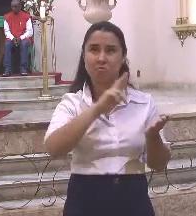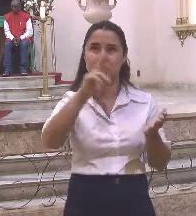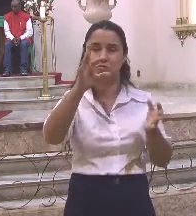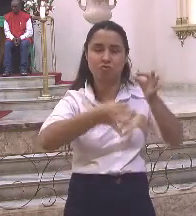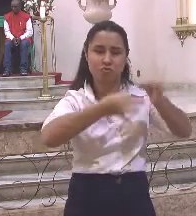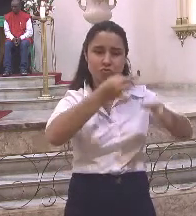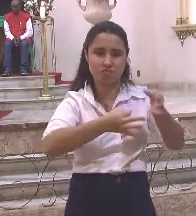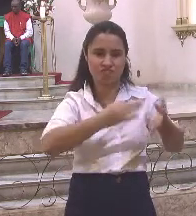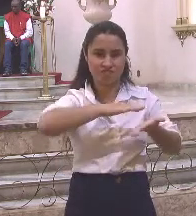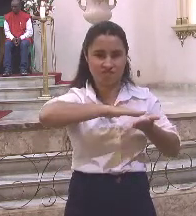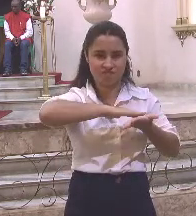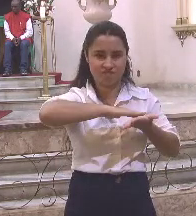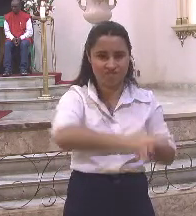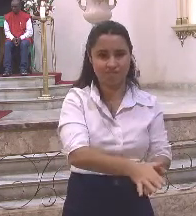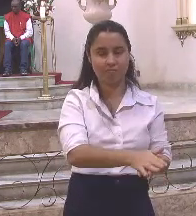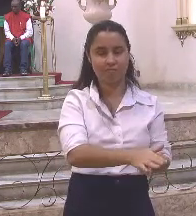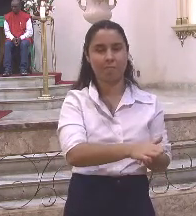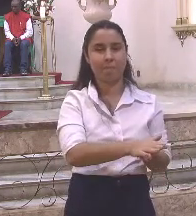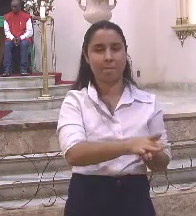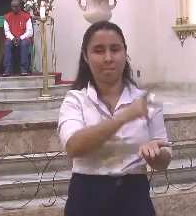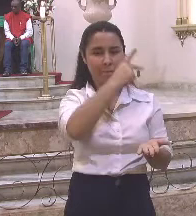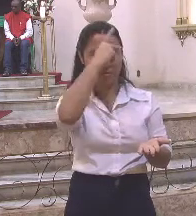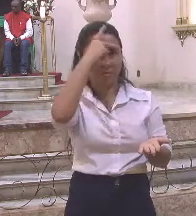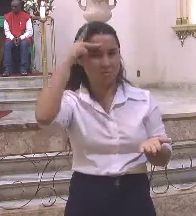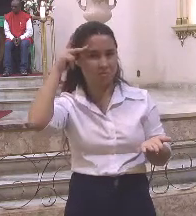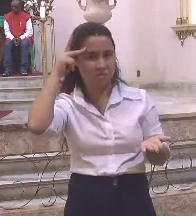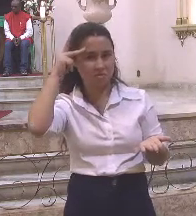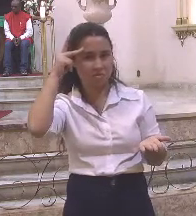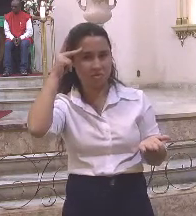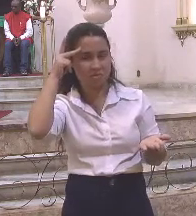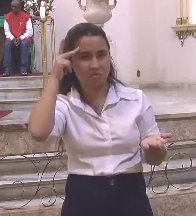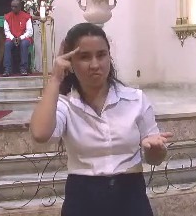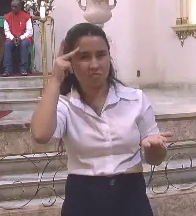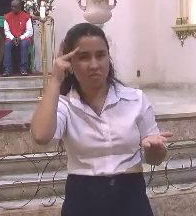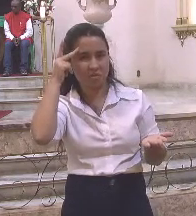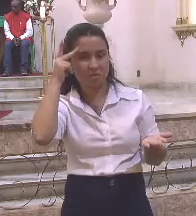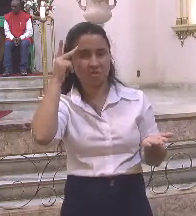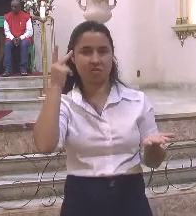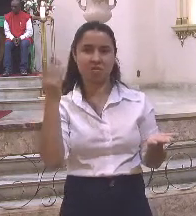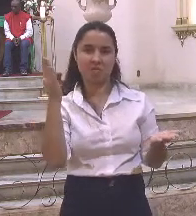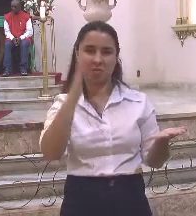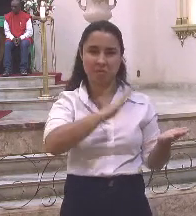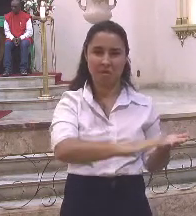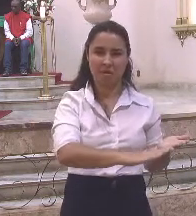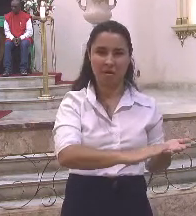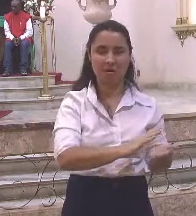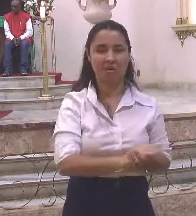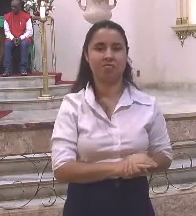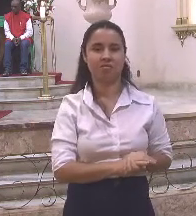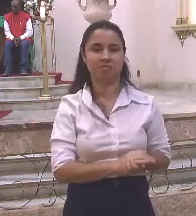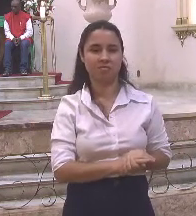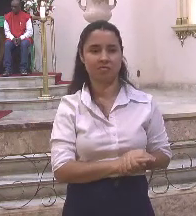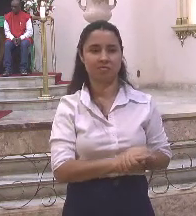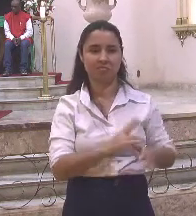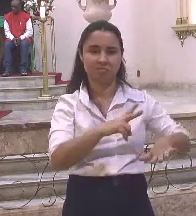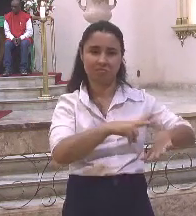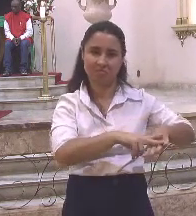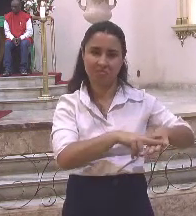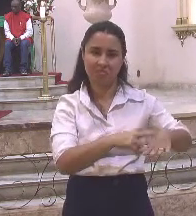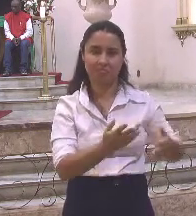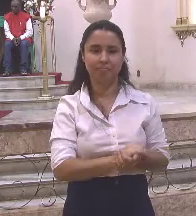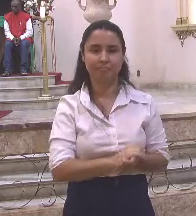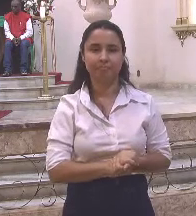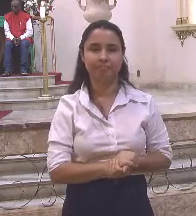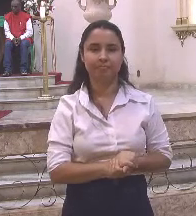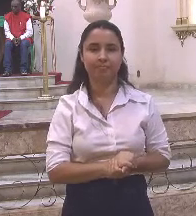castiga aqueles que defraudam e prejudicam as viúvas. O